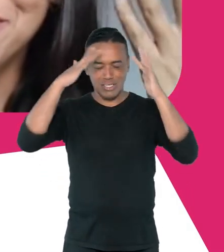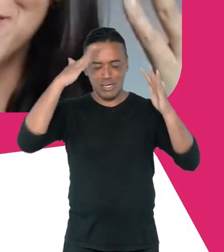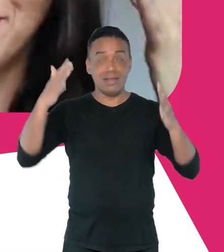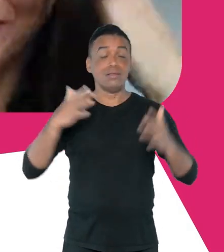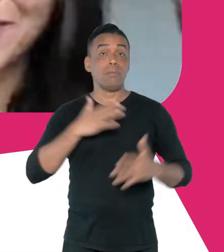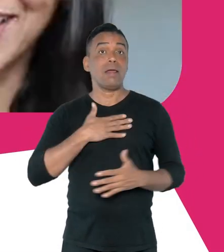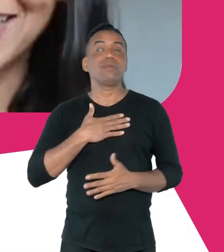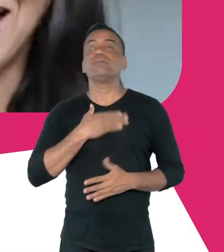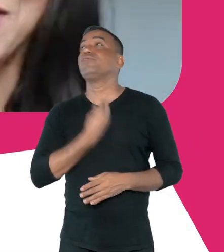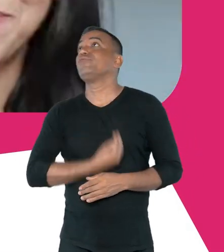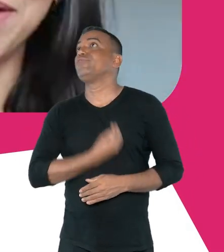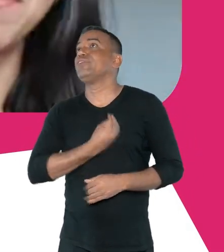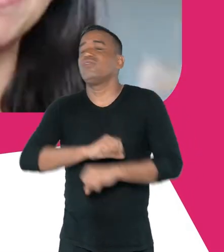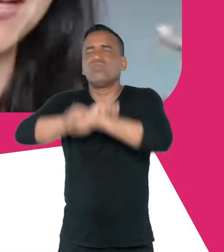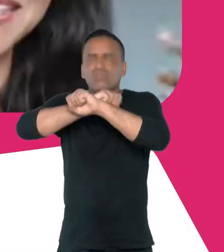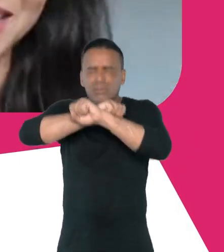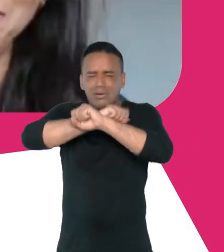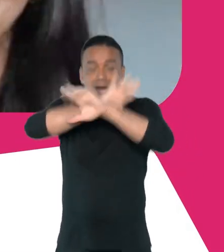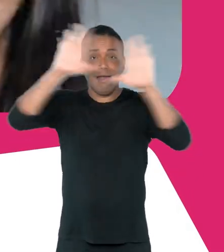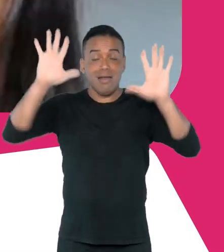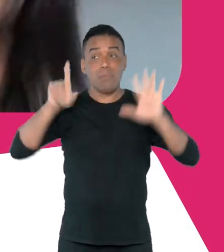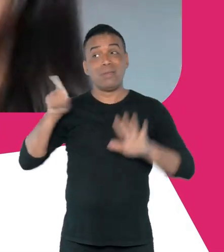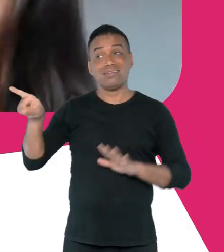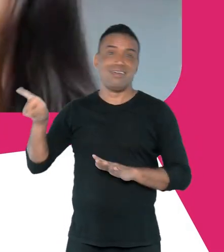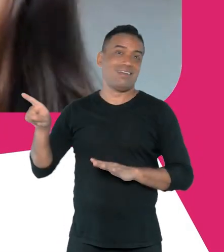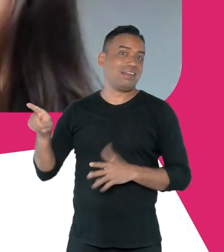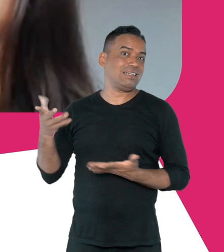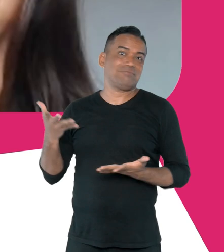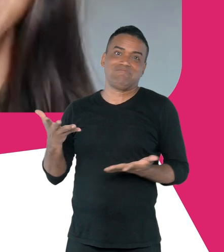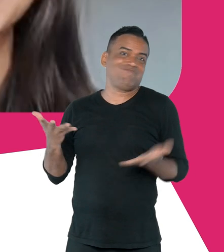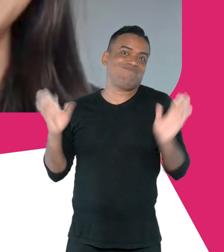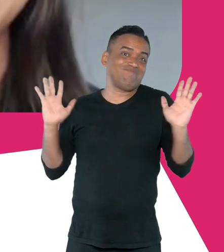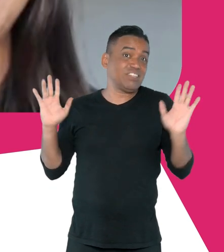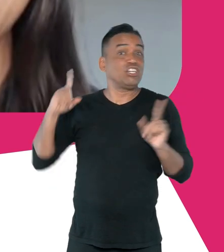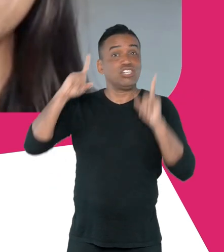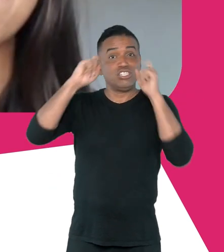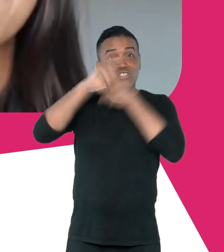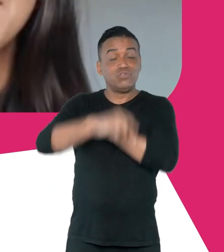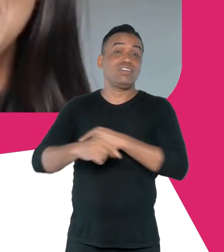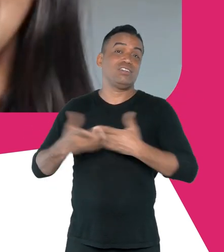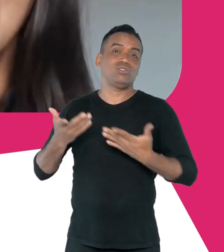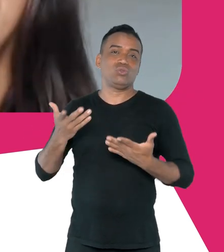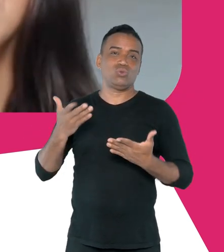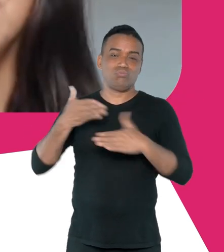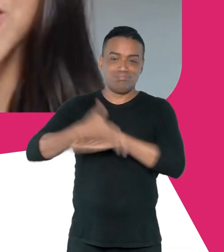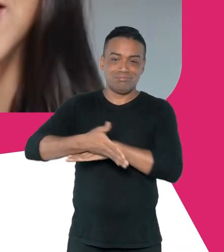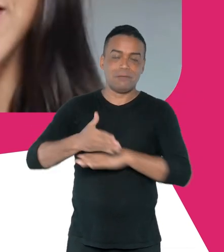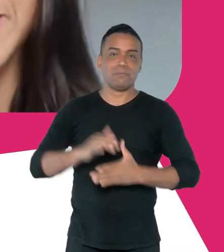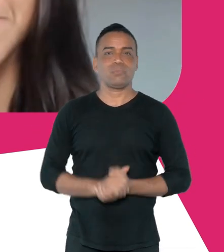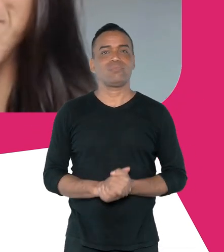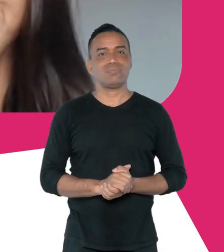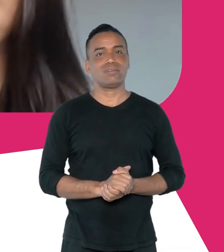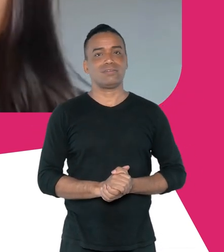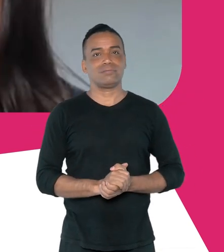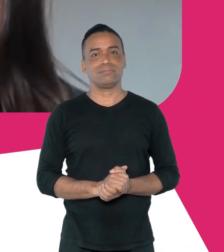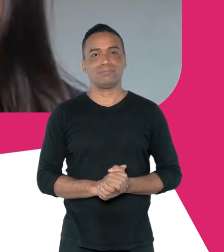tão vivo, tão claro para mim, mas que para ela, né, ia ser difícil acessar. E o interessante é que